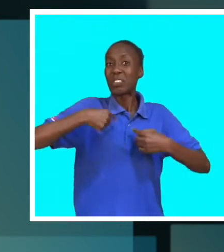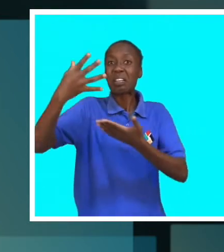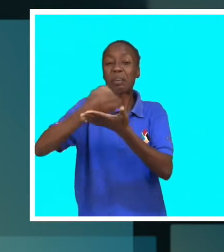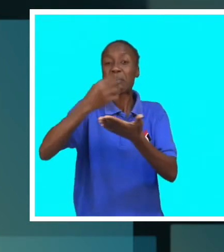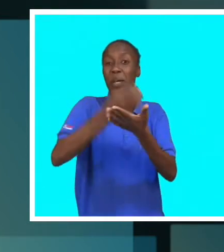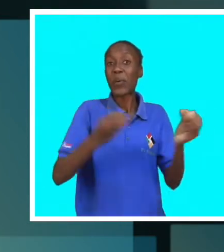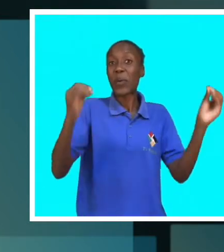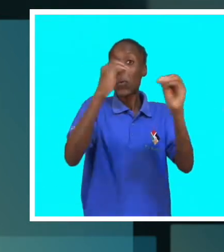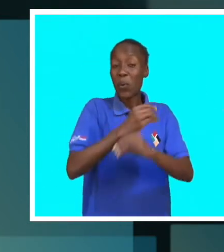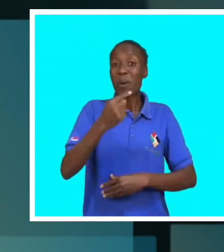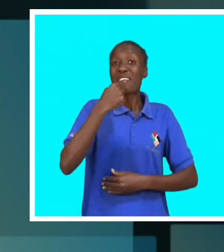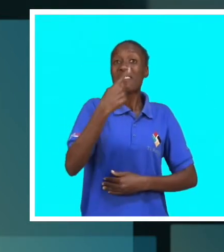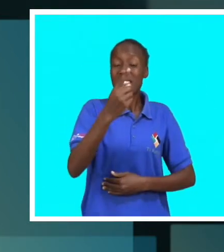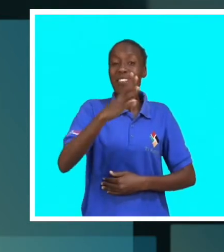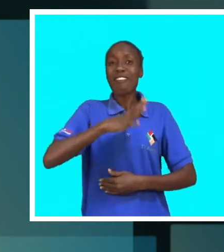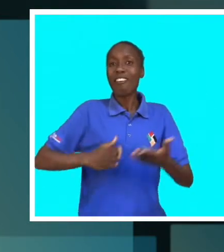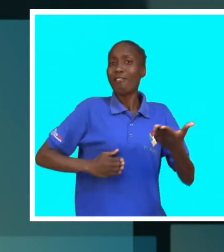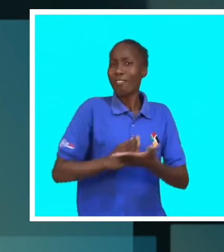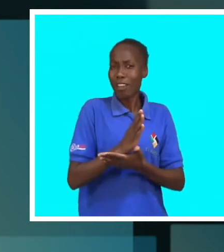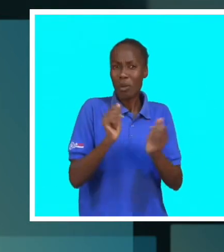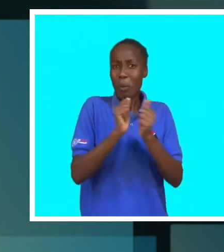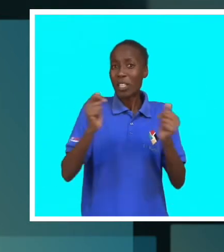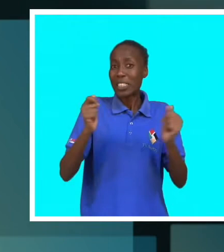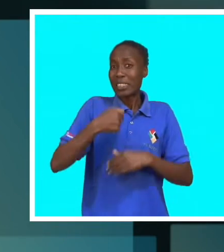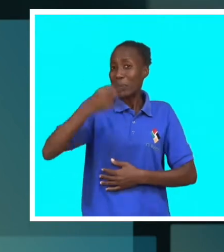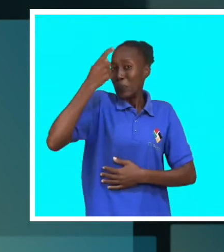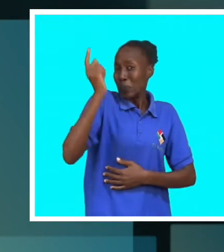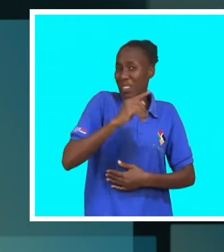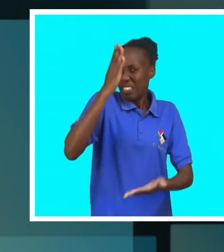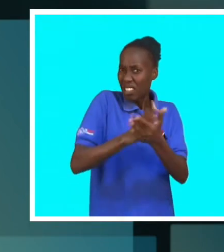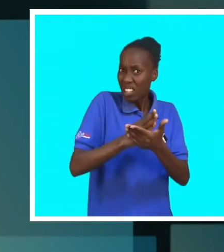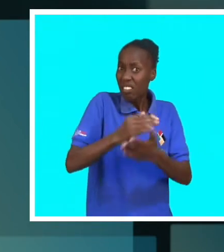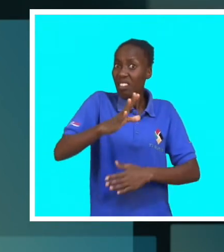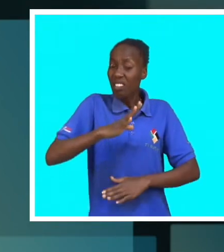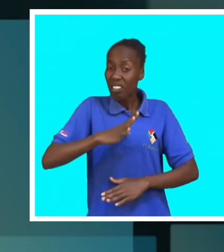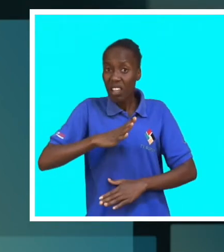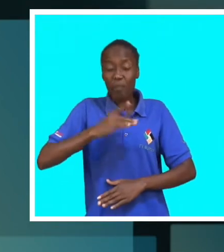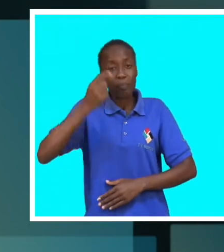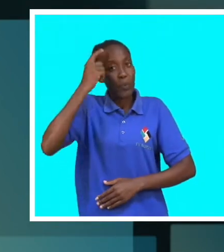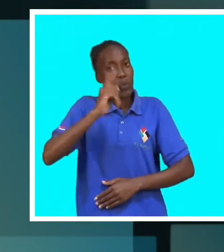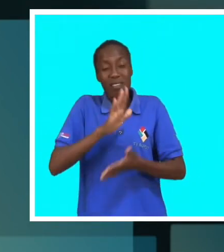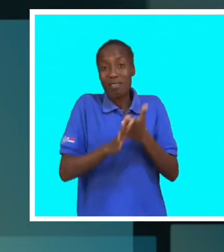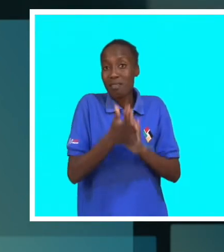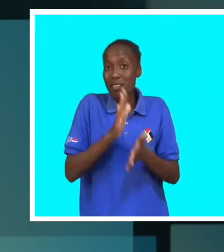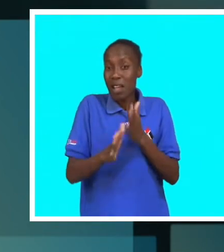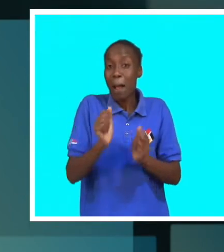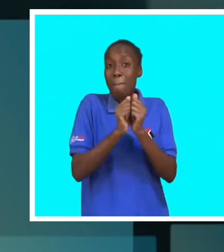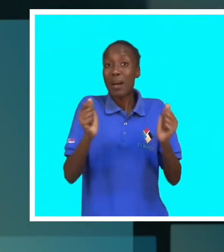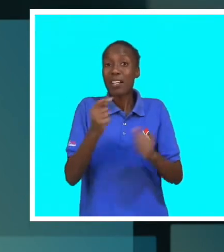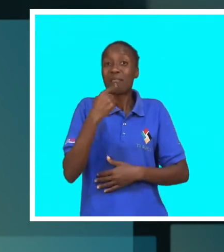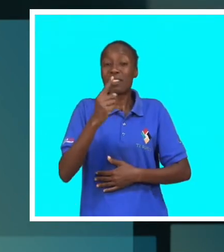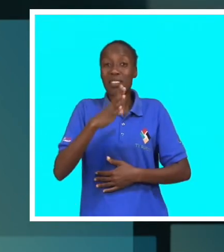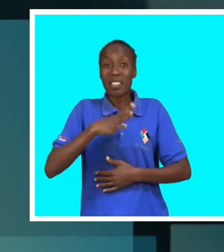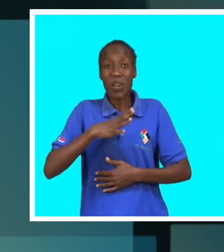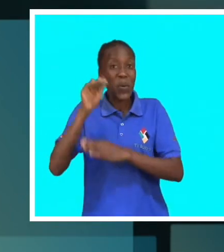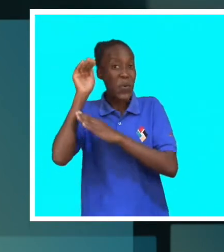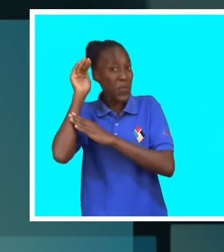Eu, por exemplo, enfrento muitas barreiras, mas fala-se tanto de direitos de pessoas com deficiência.